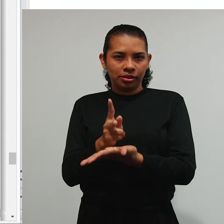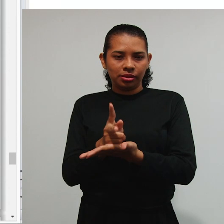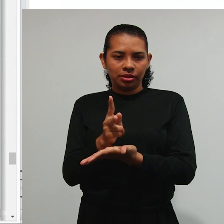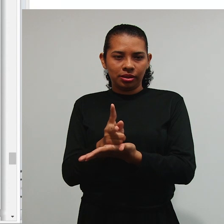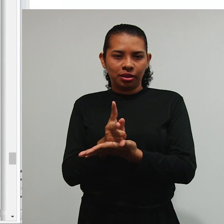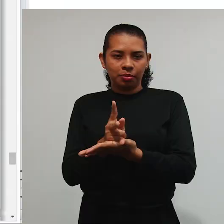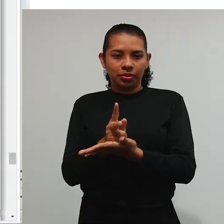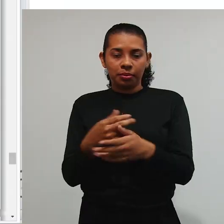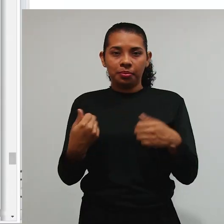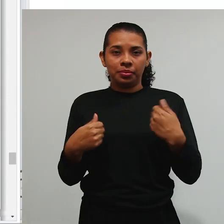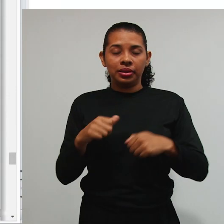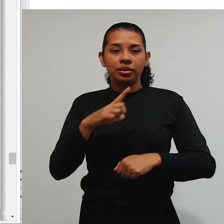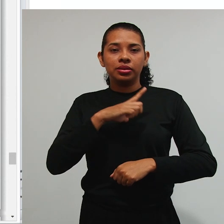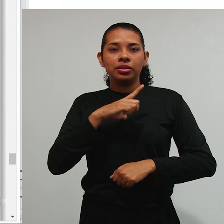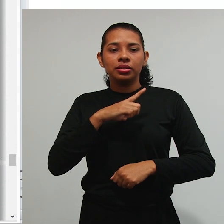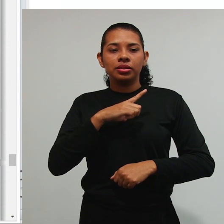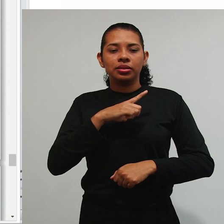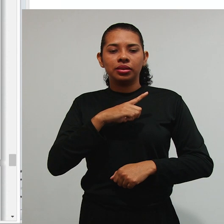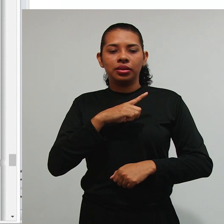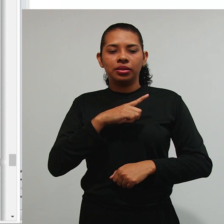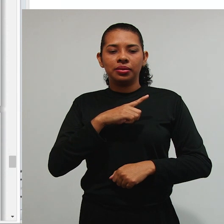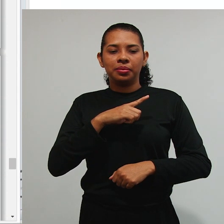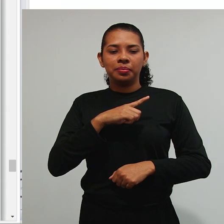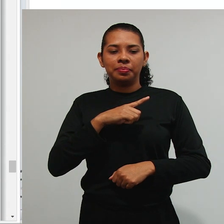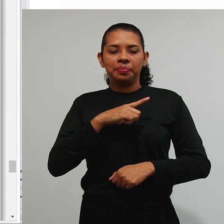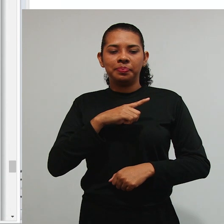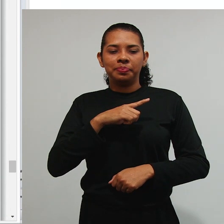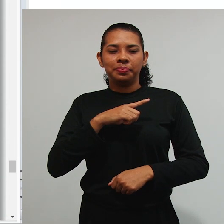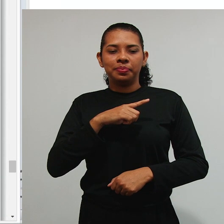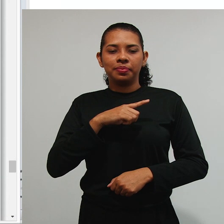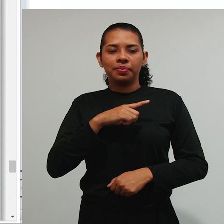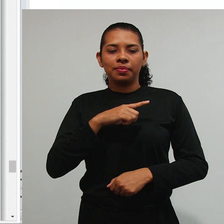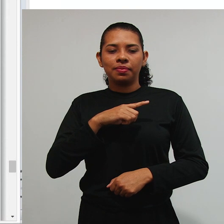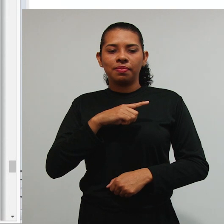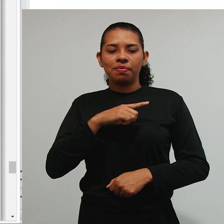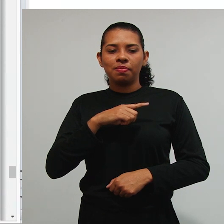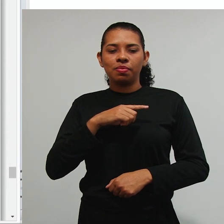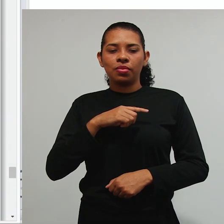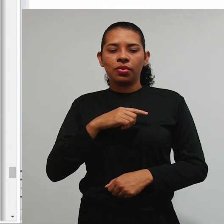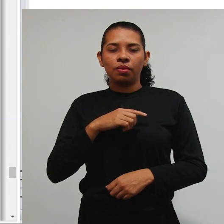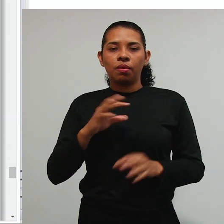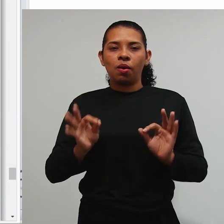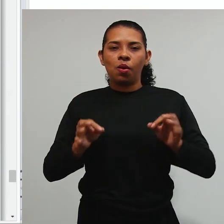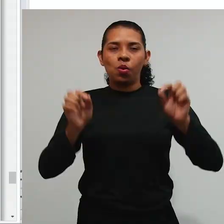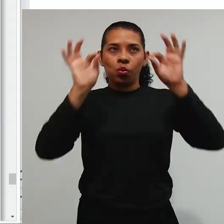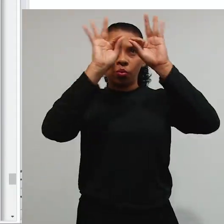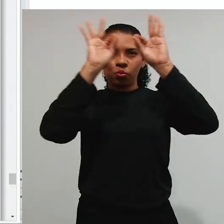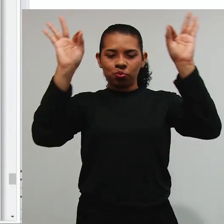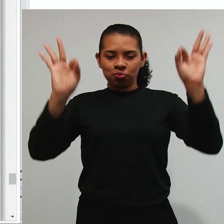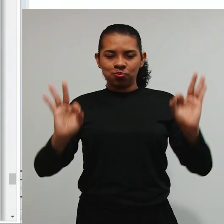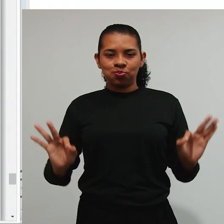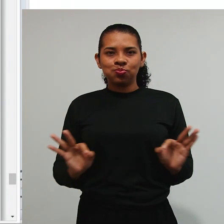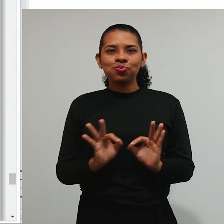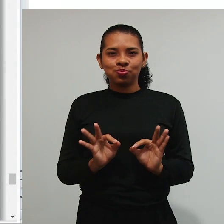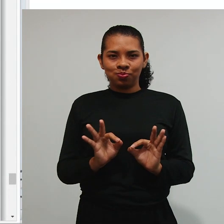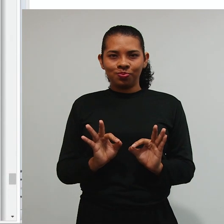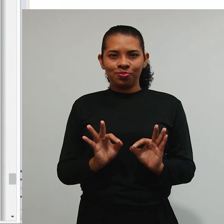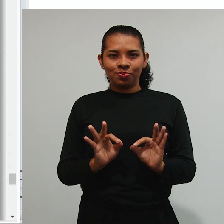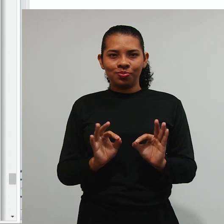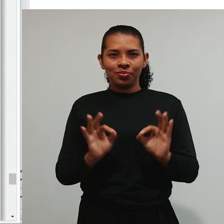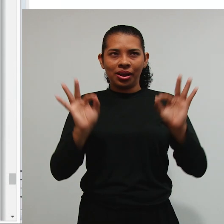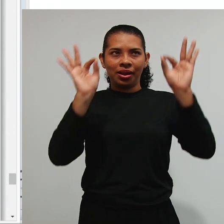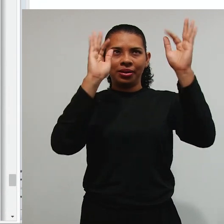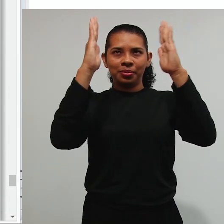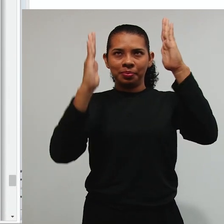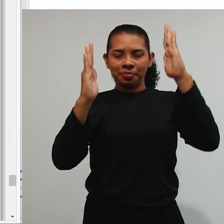aí essa formatação. Cadê? Onde eu estava? Tudo espaçamento. Sim, indicativos de